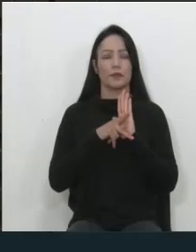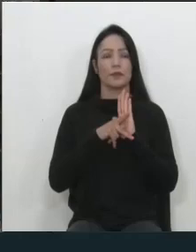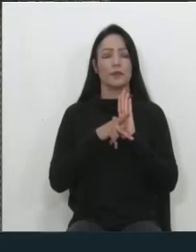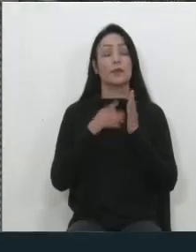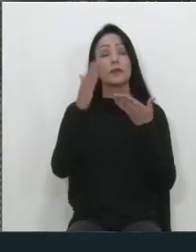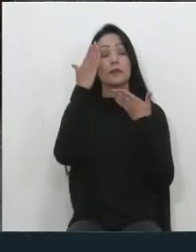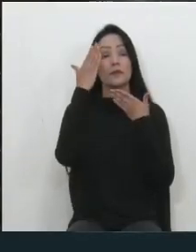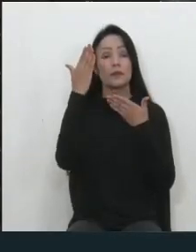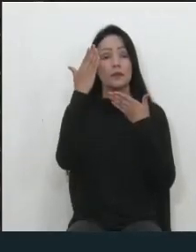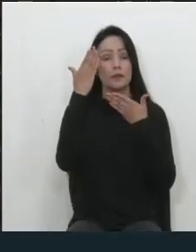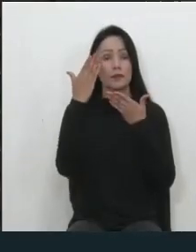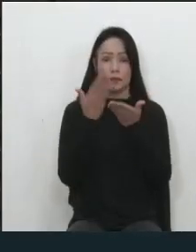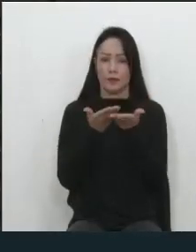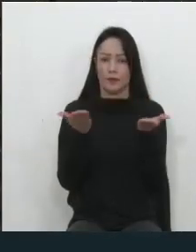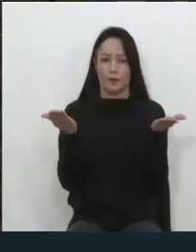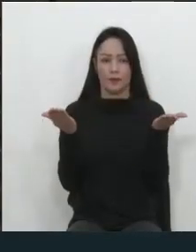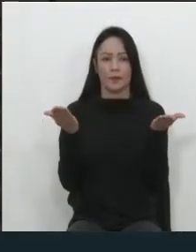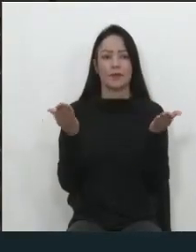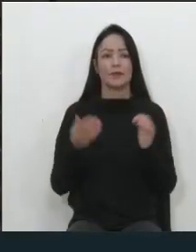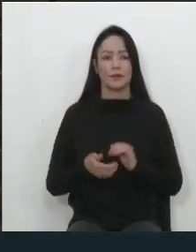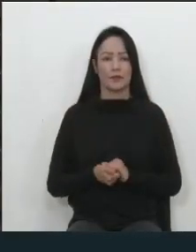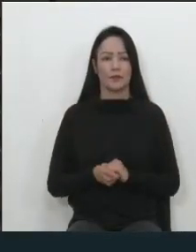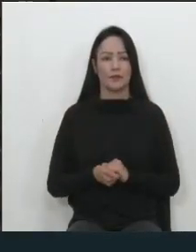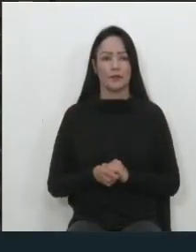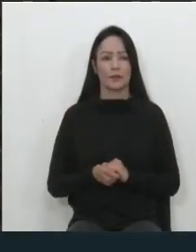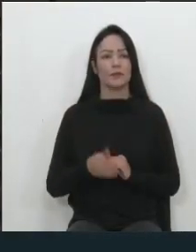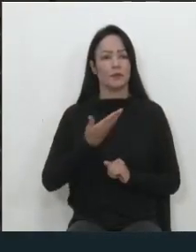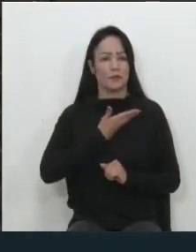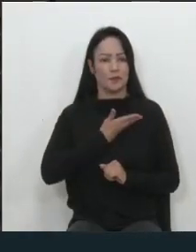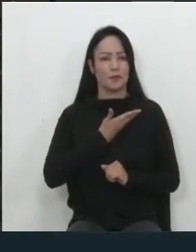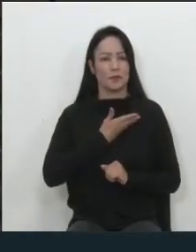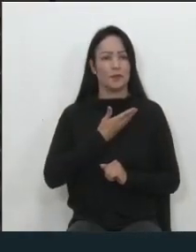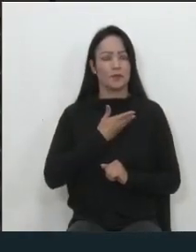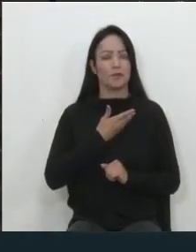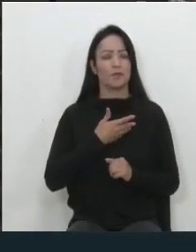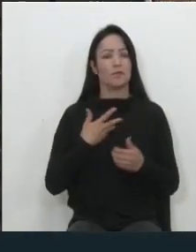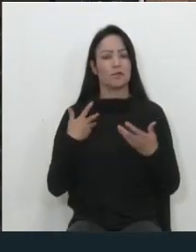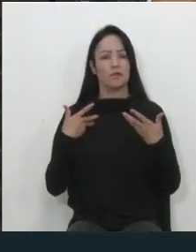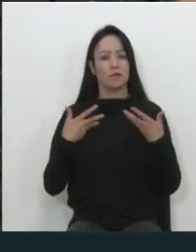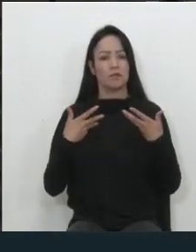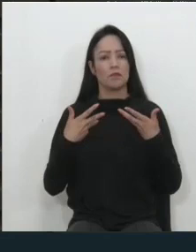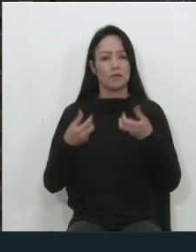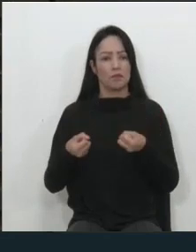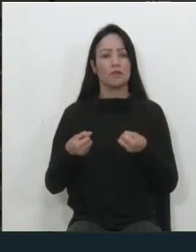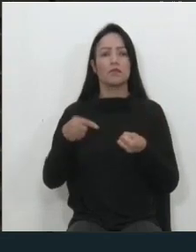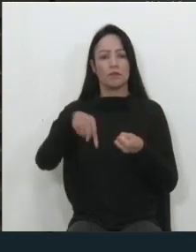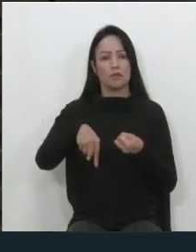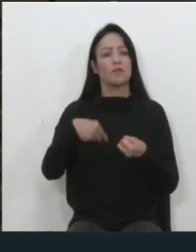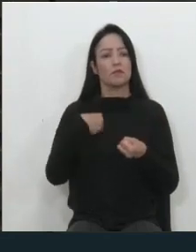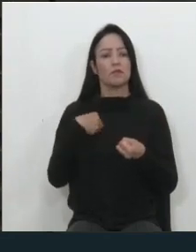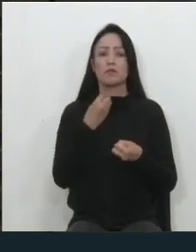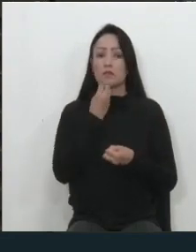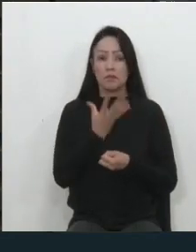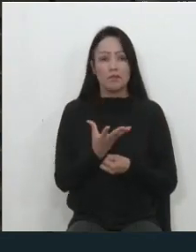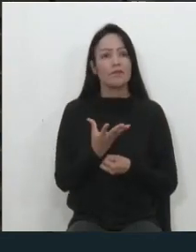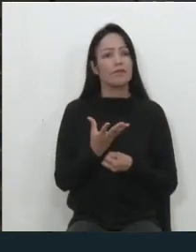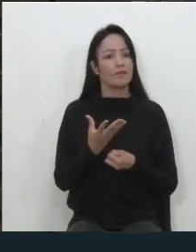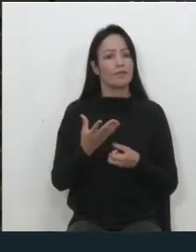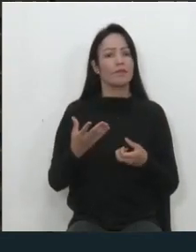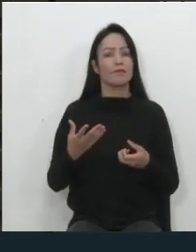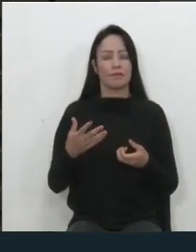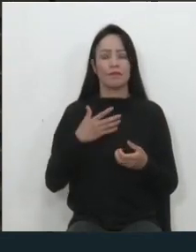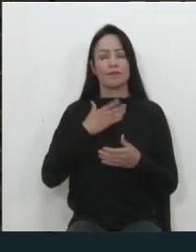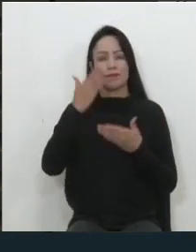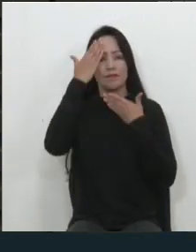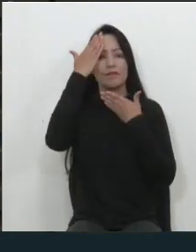agradecer aos nobres pares pela recepção calorosa que estou tendo aqui nessa casa. Muito obrigado.